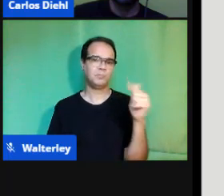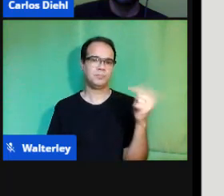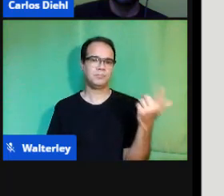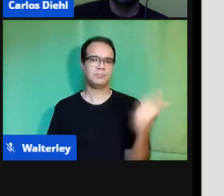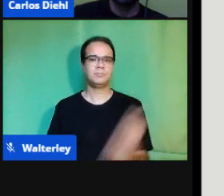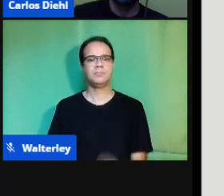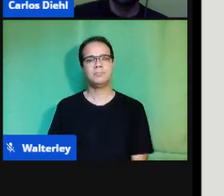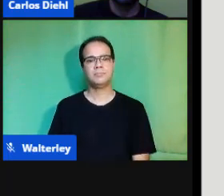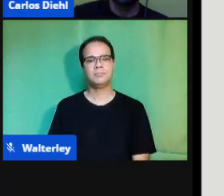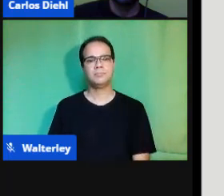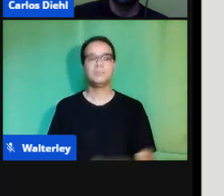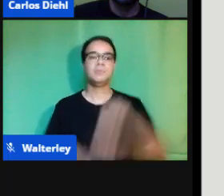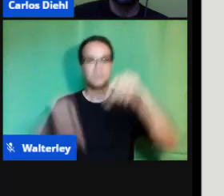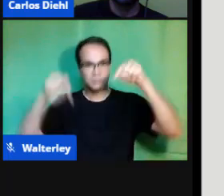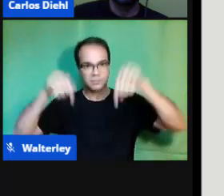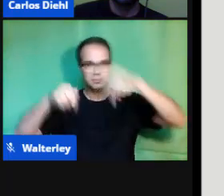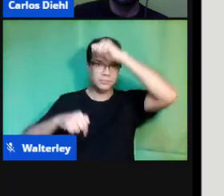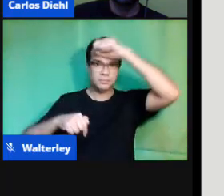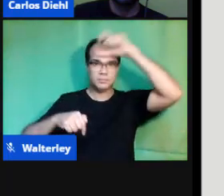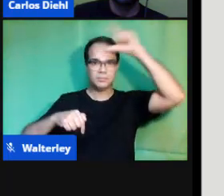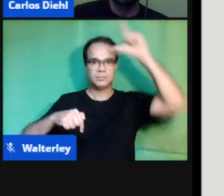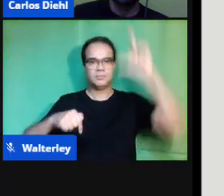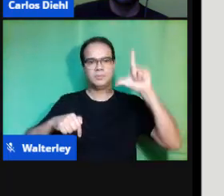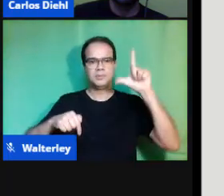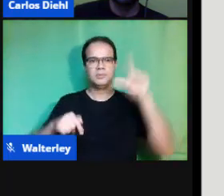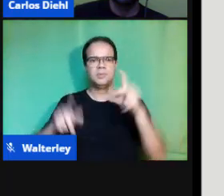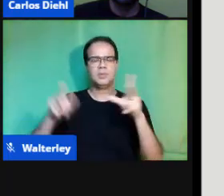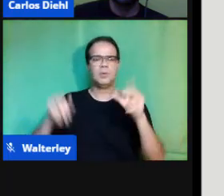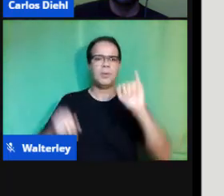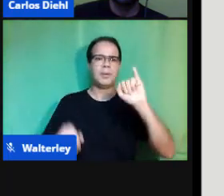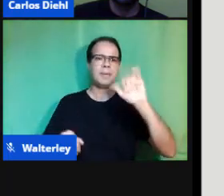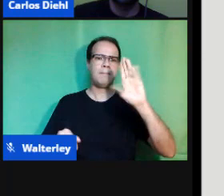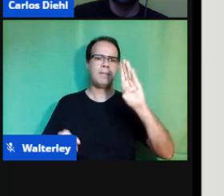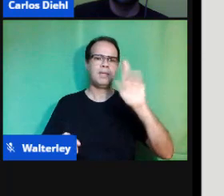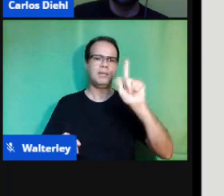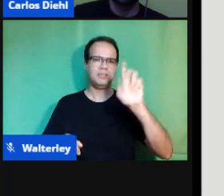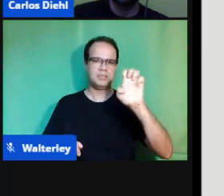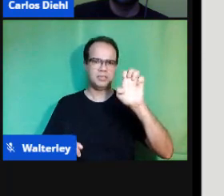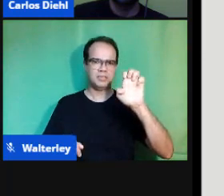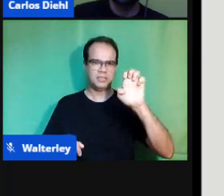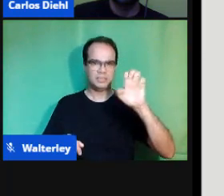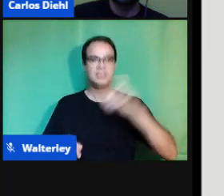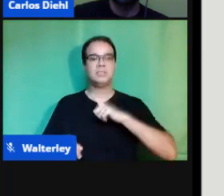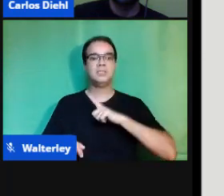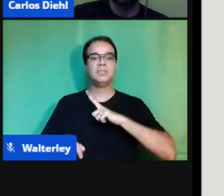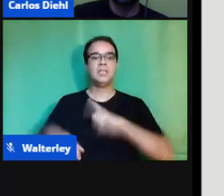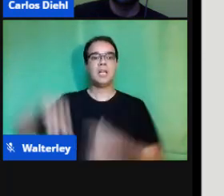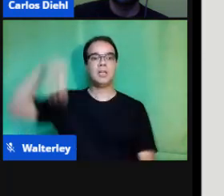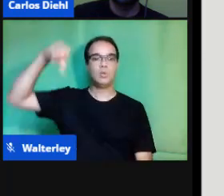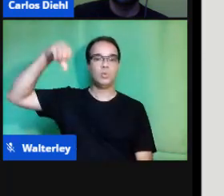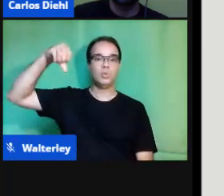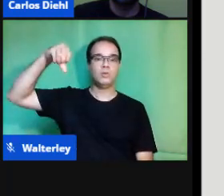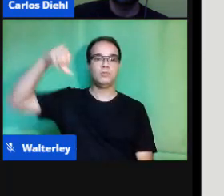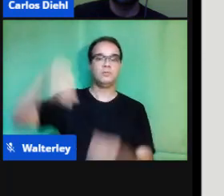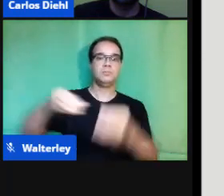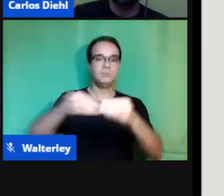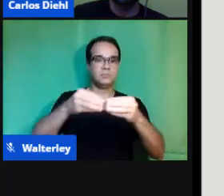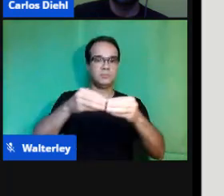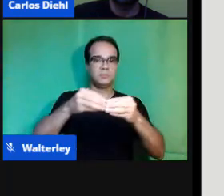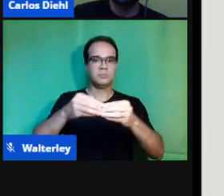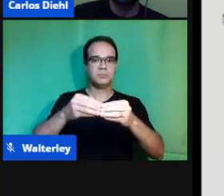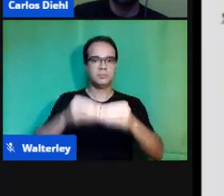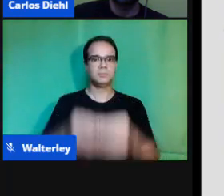Aqui no Mato Grosso do Sul, segundo o IBGE, são 9 etnias: Terena, Guató,